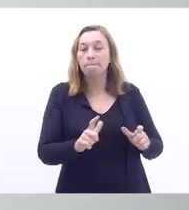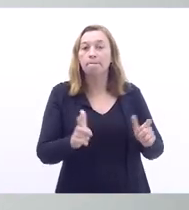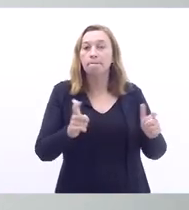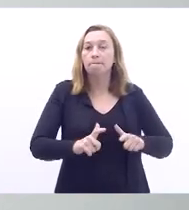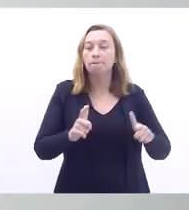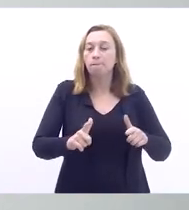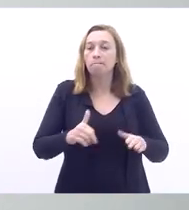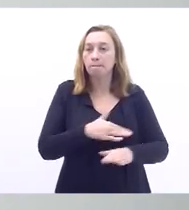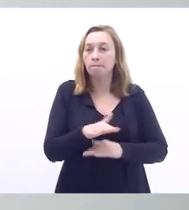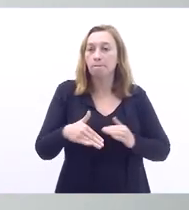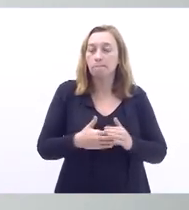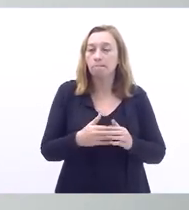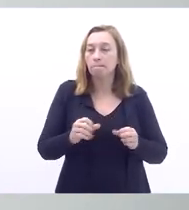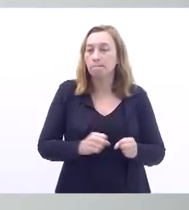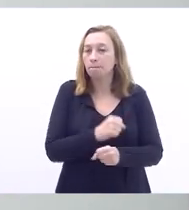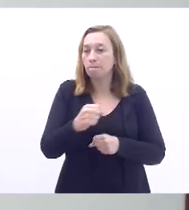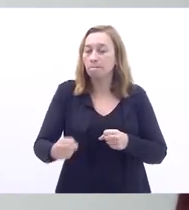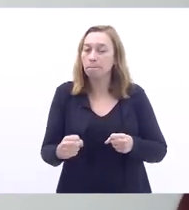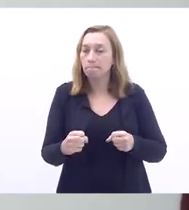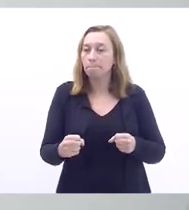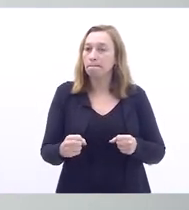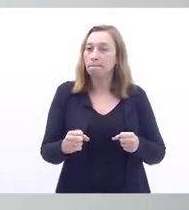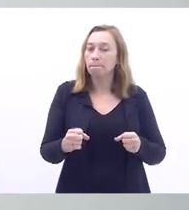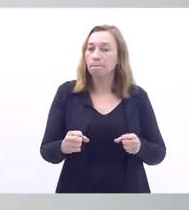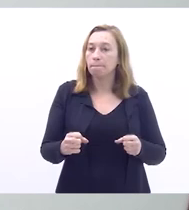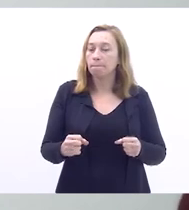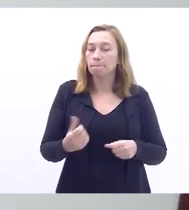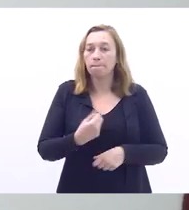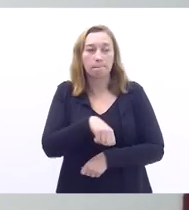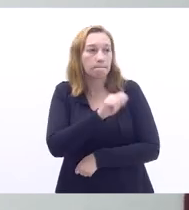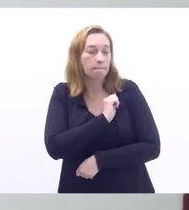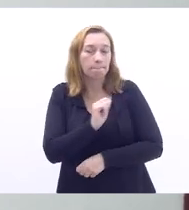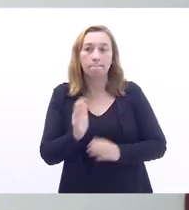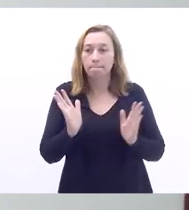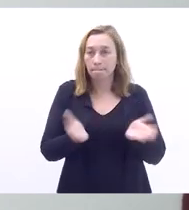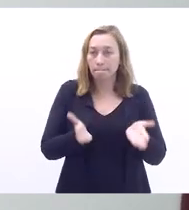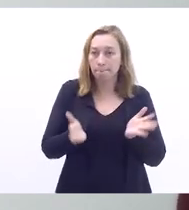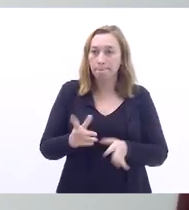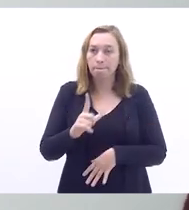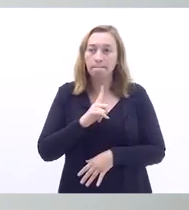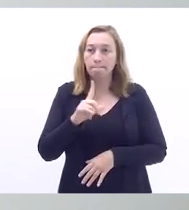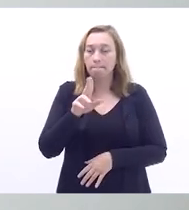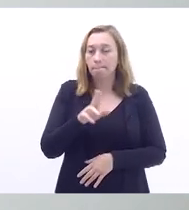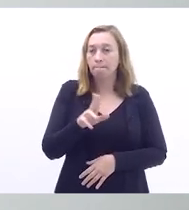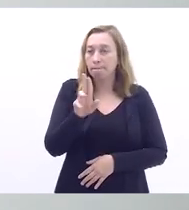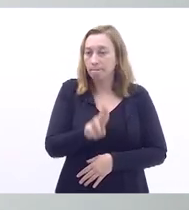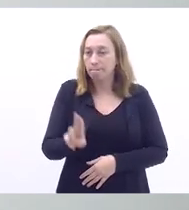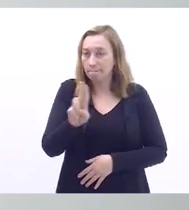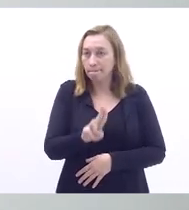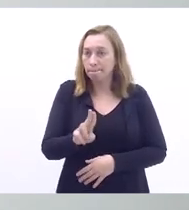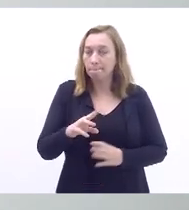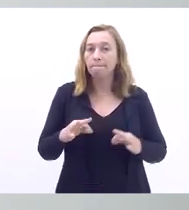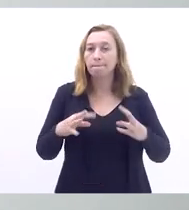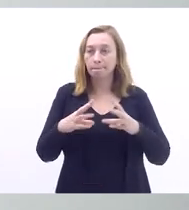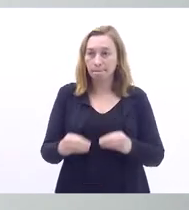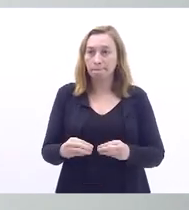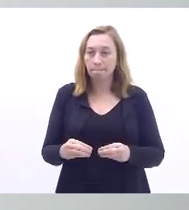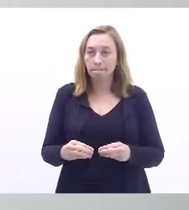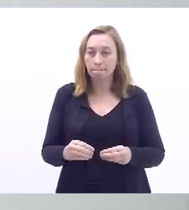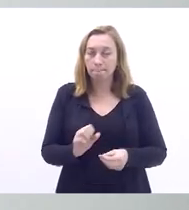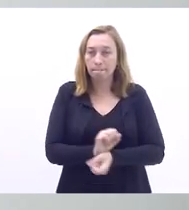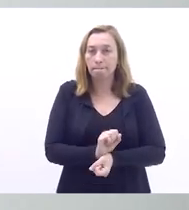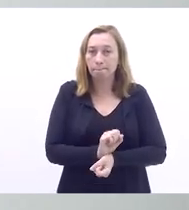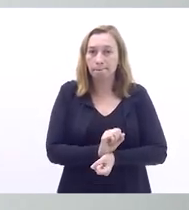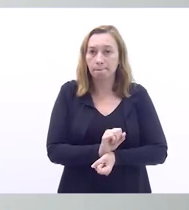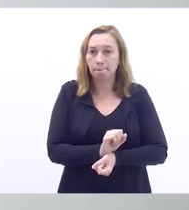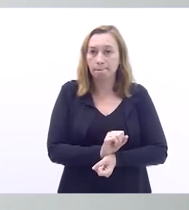saiu esse poder todo para começar e por regime de operação fiscal Porque hoje o que a gente tem na UECE é praticamente tudo engessado